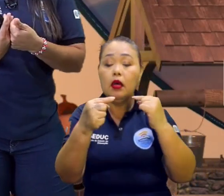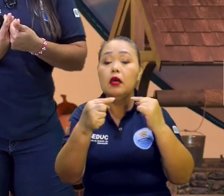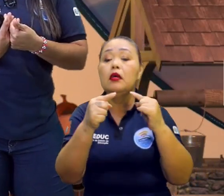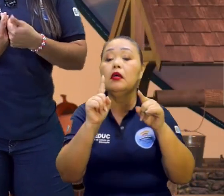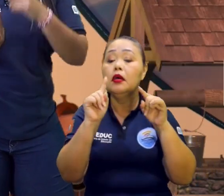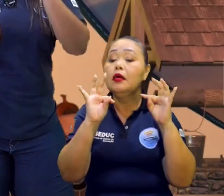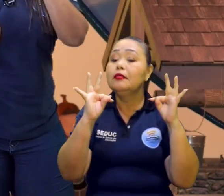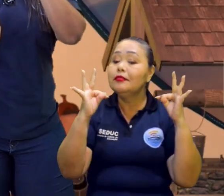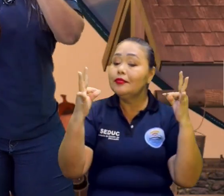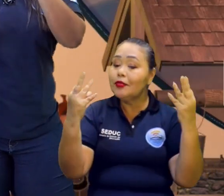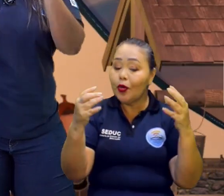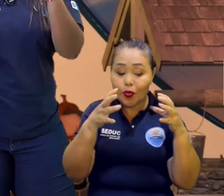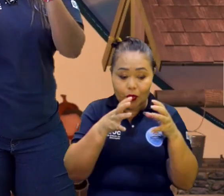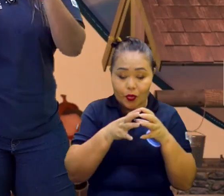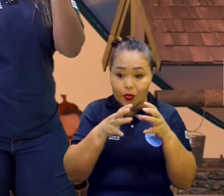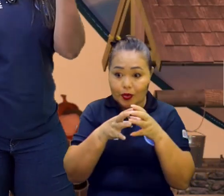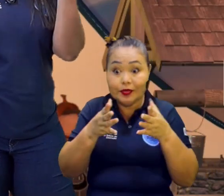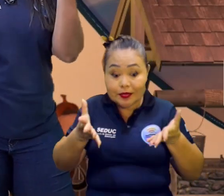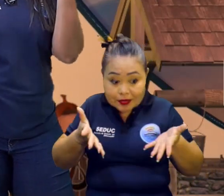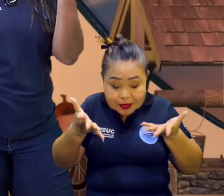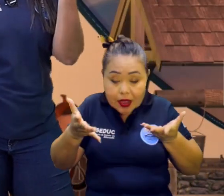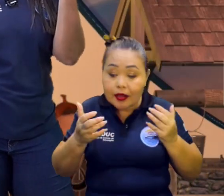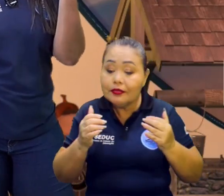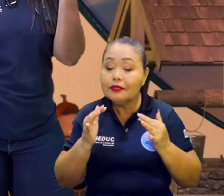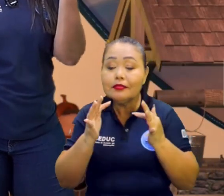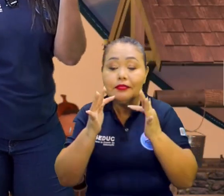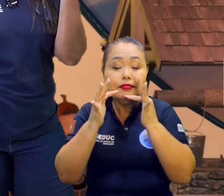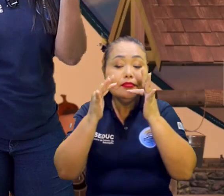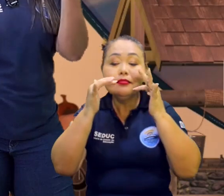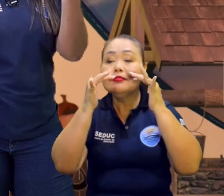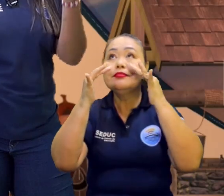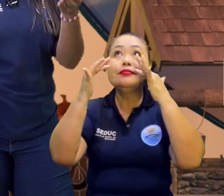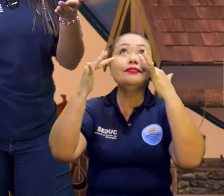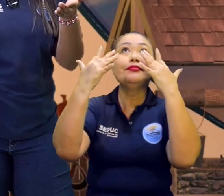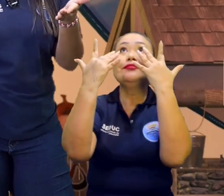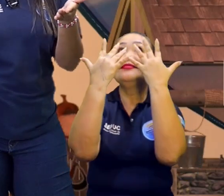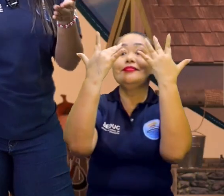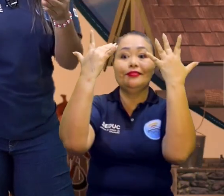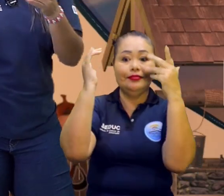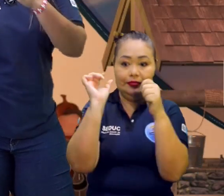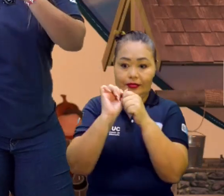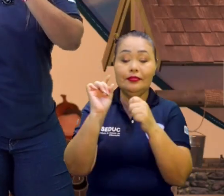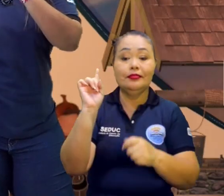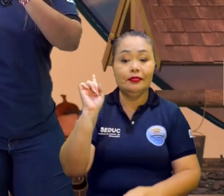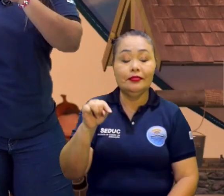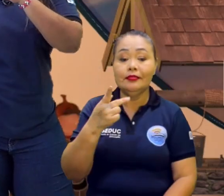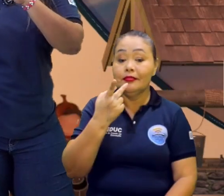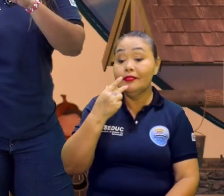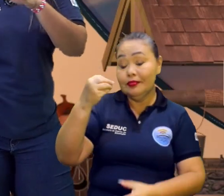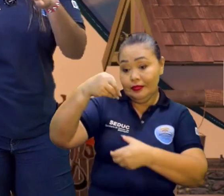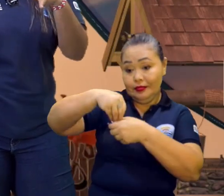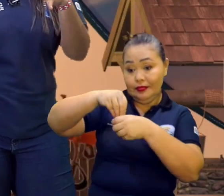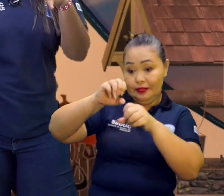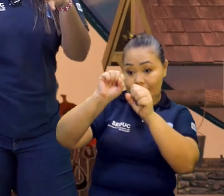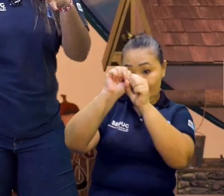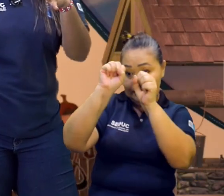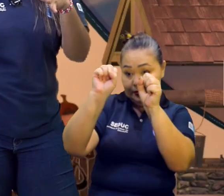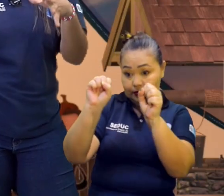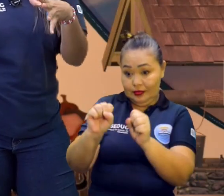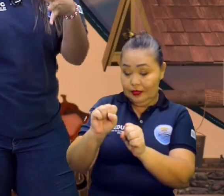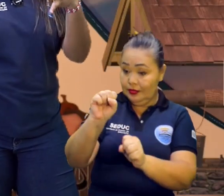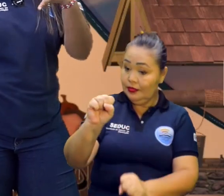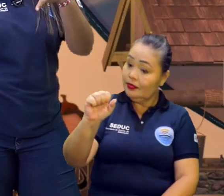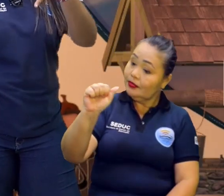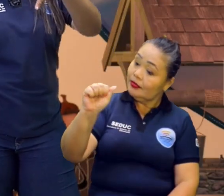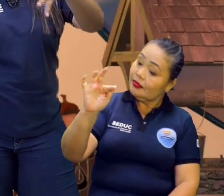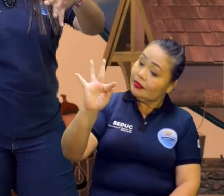grupo, né? E aí, aqui, quando a gente fala dentro dos SAFs, a gente está falando de um sistema que